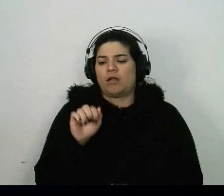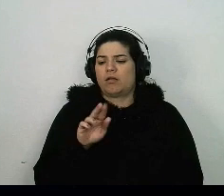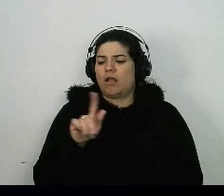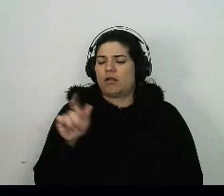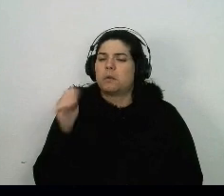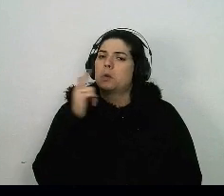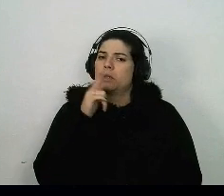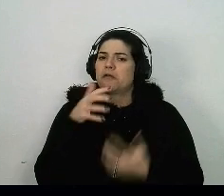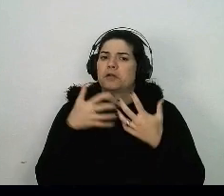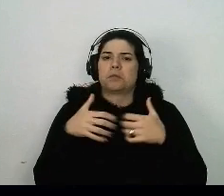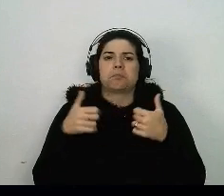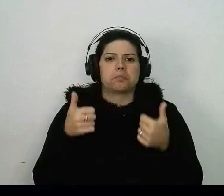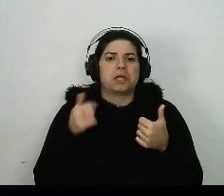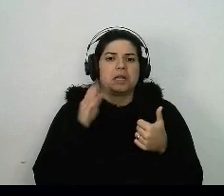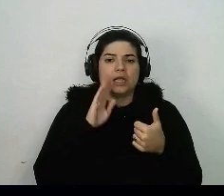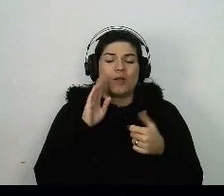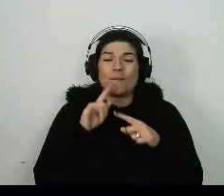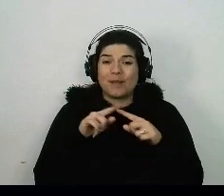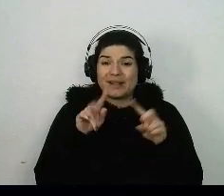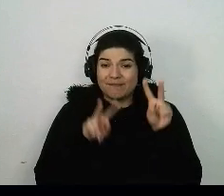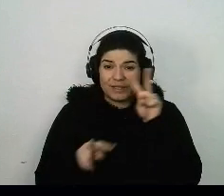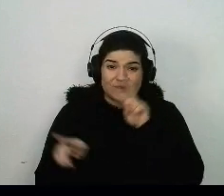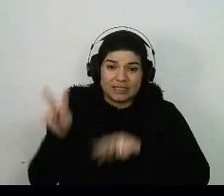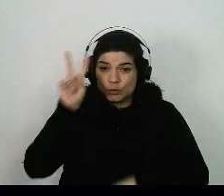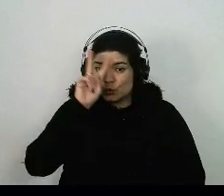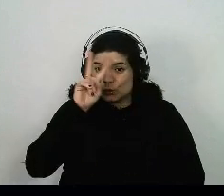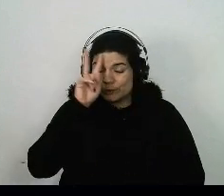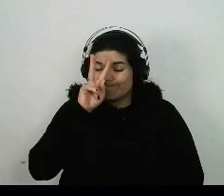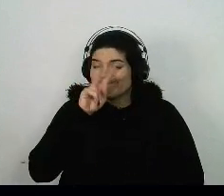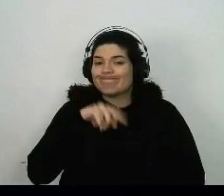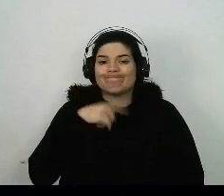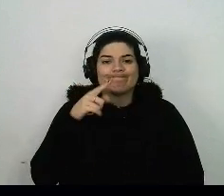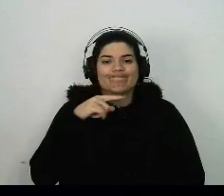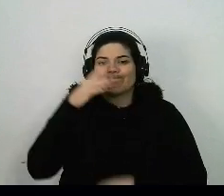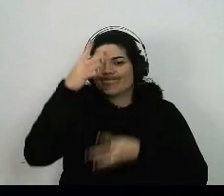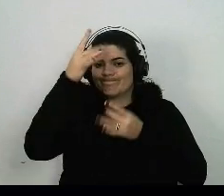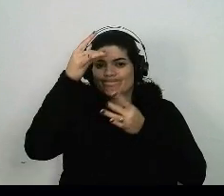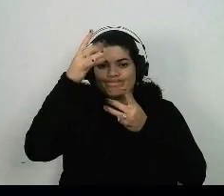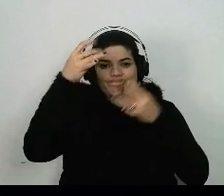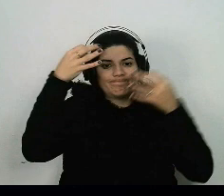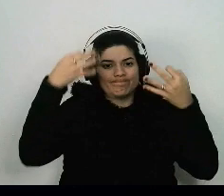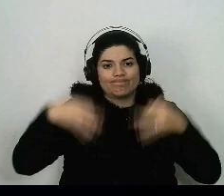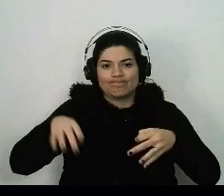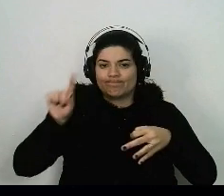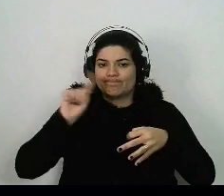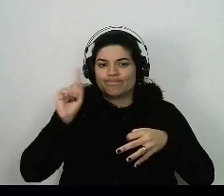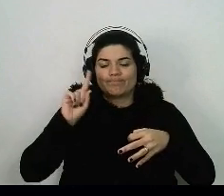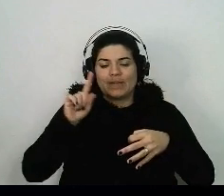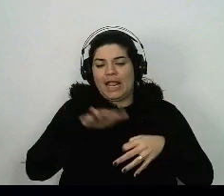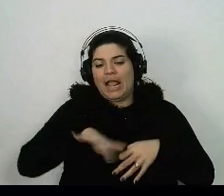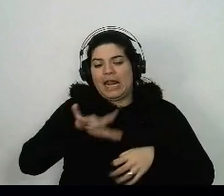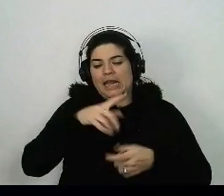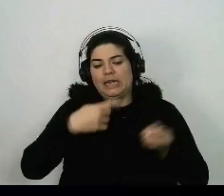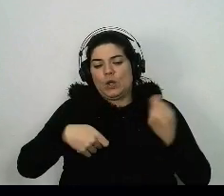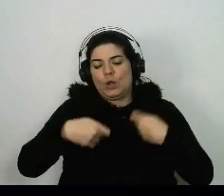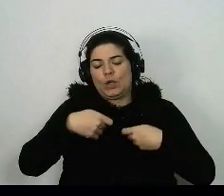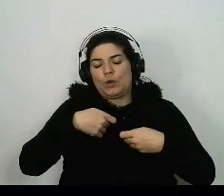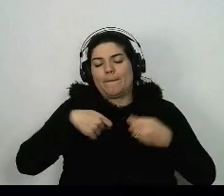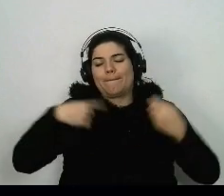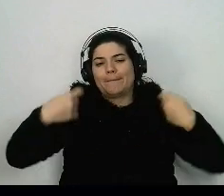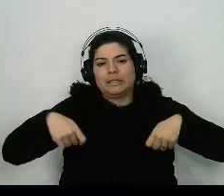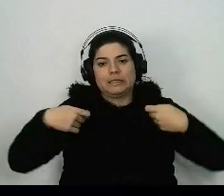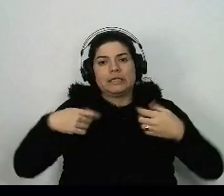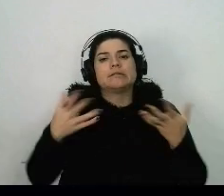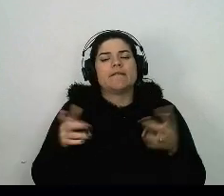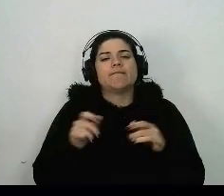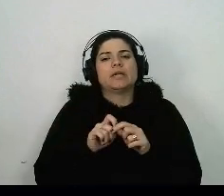nós íamos fazer essa visualização de histórico, ela não performava de acordo com o que a área de negócios precisava. E aí, com isso, o que a gente fez? Beleza,